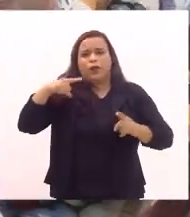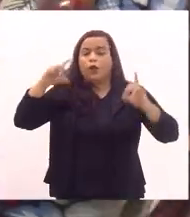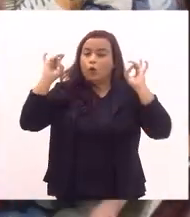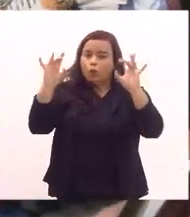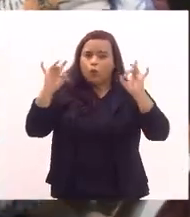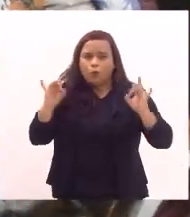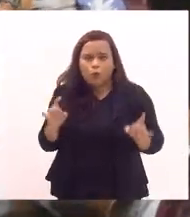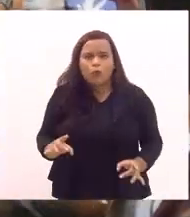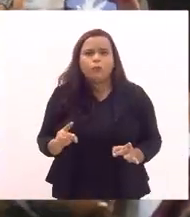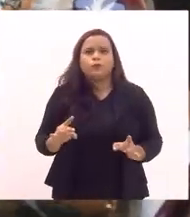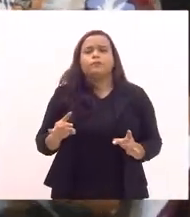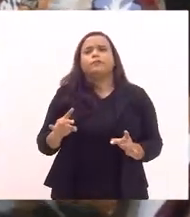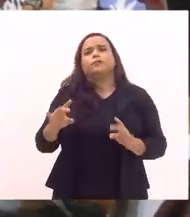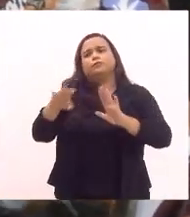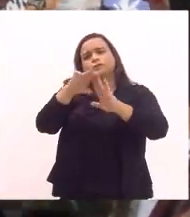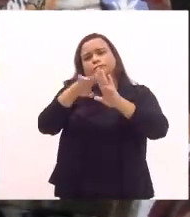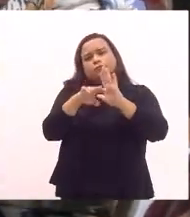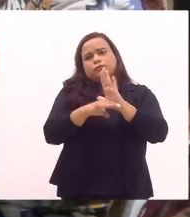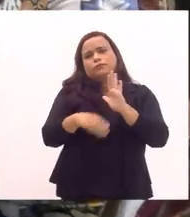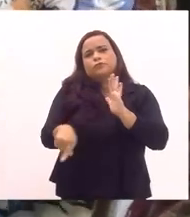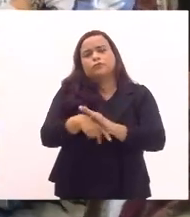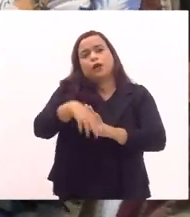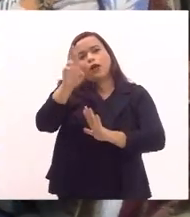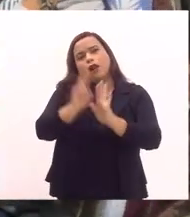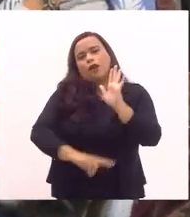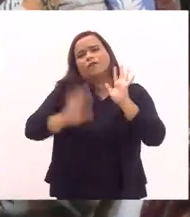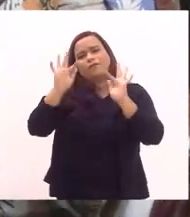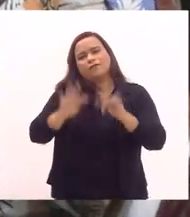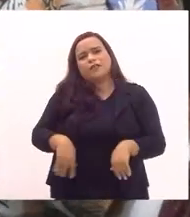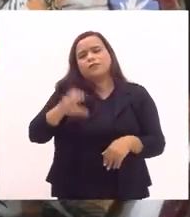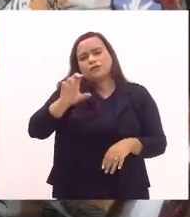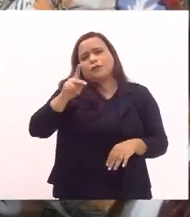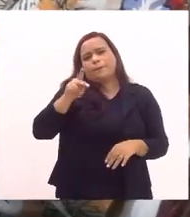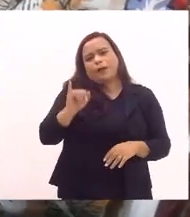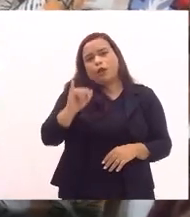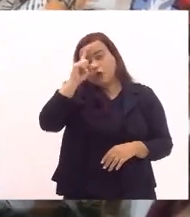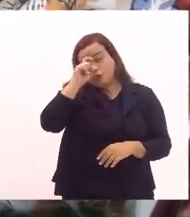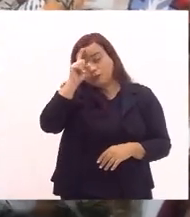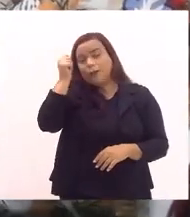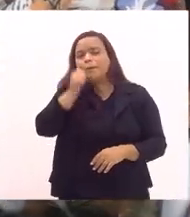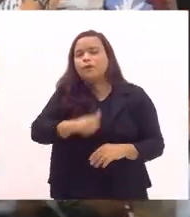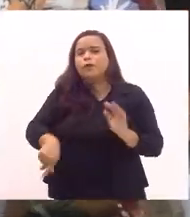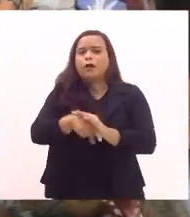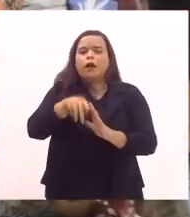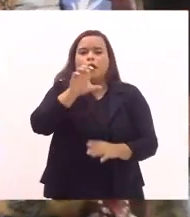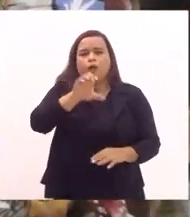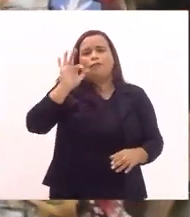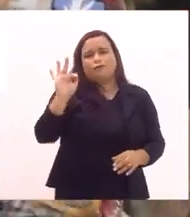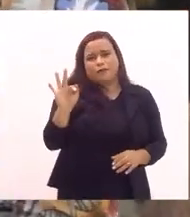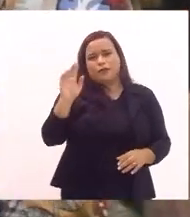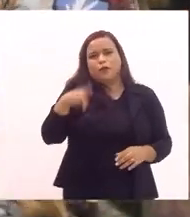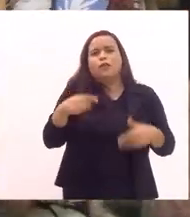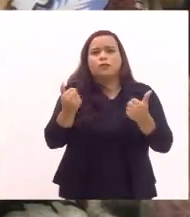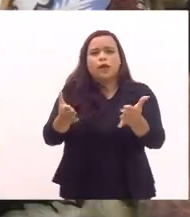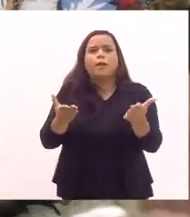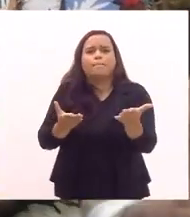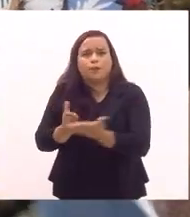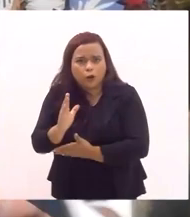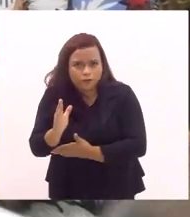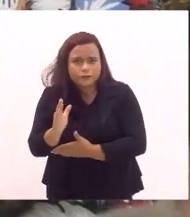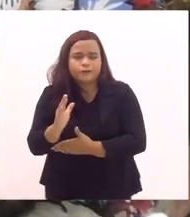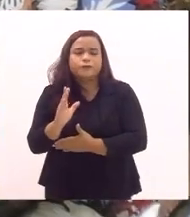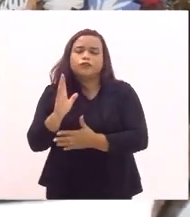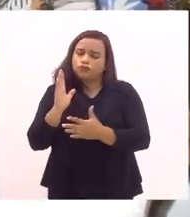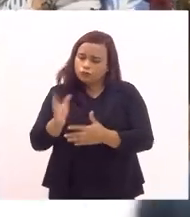cumpra as recomendações do relatório final da CPI do Hospital da Mulher de Cabo Frio aprovar e aqui